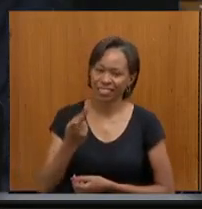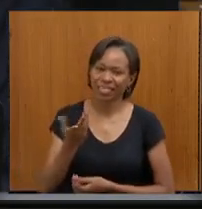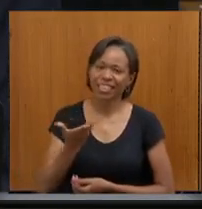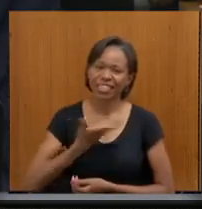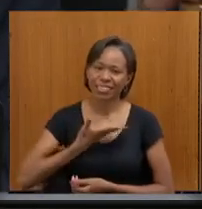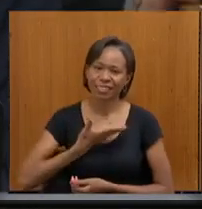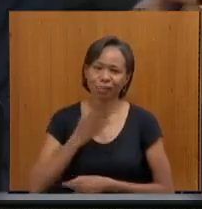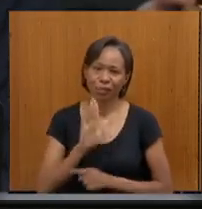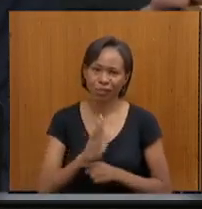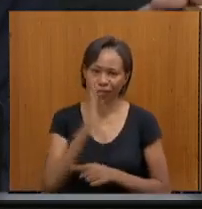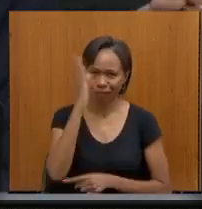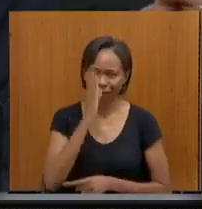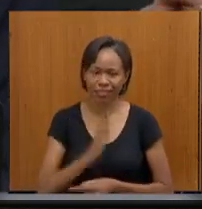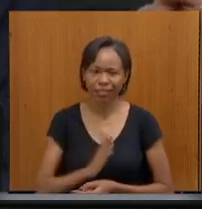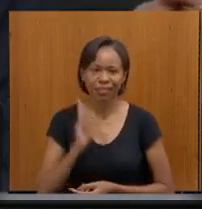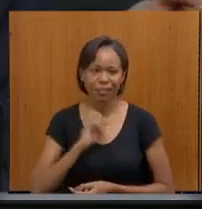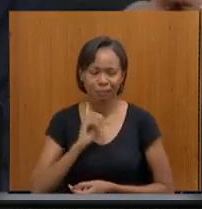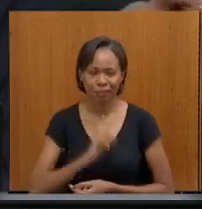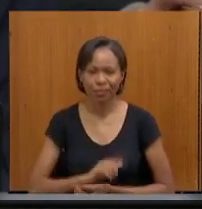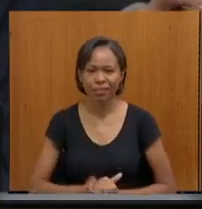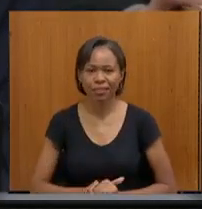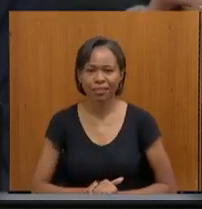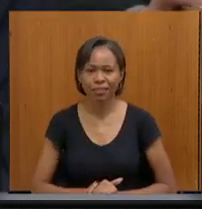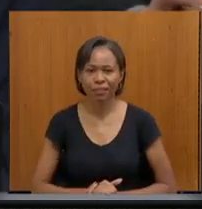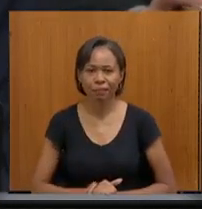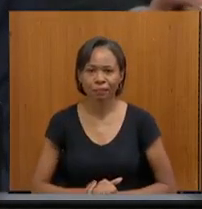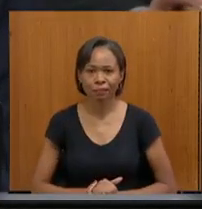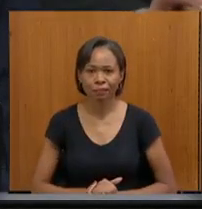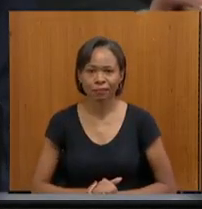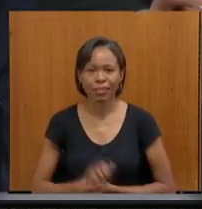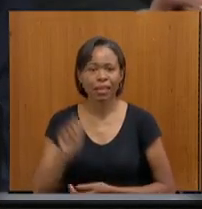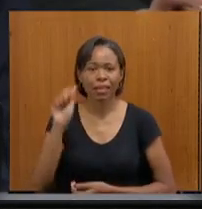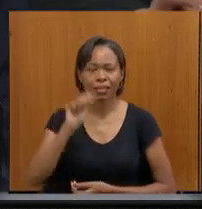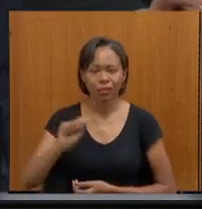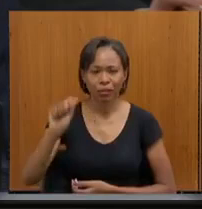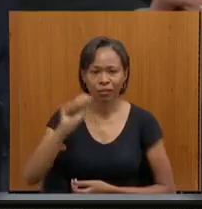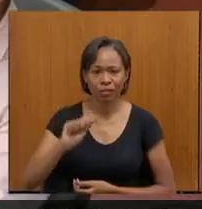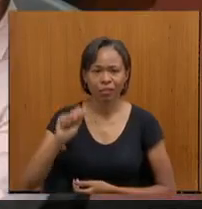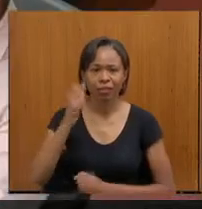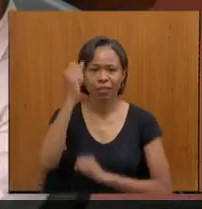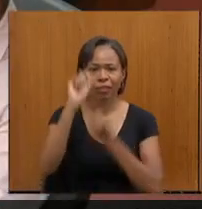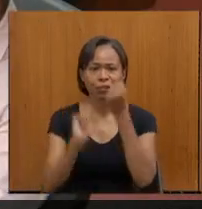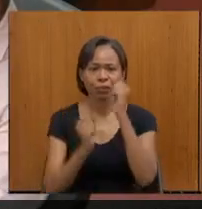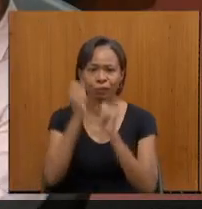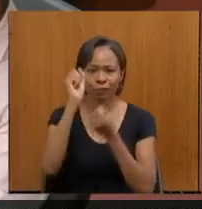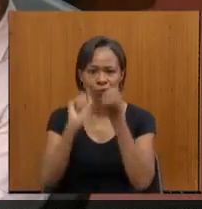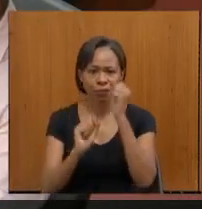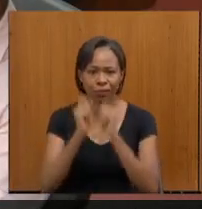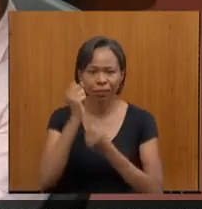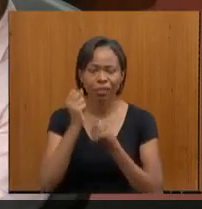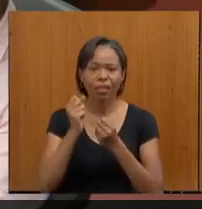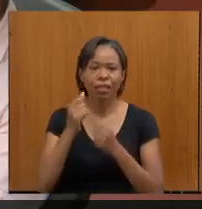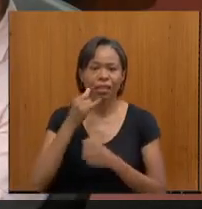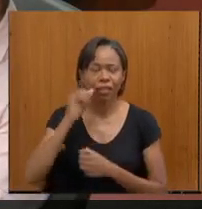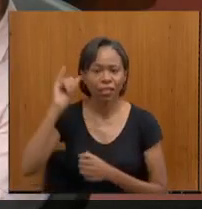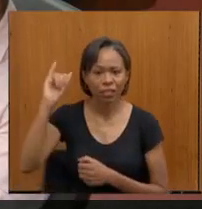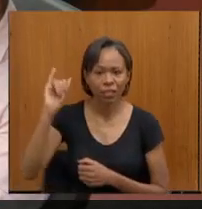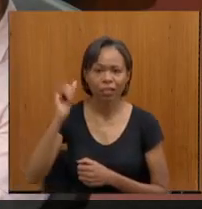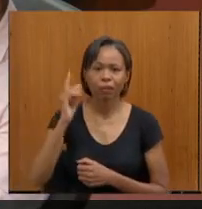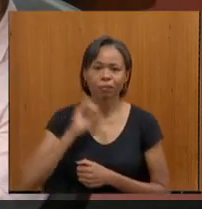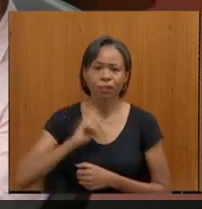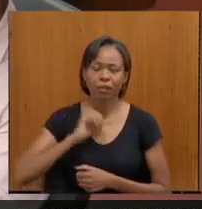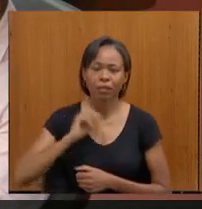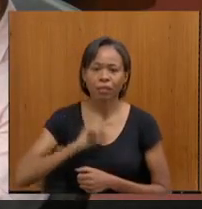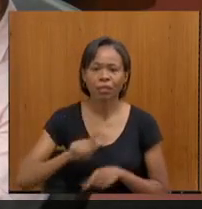aí tu vem teremos agora participação da siamig Associação das indústrias sucroenergéticas de Minas Gerais Sindicato da